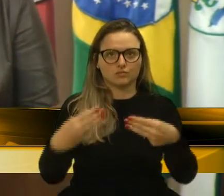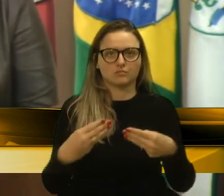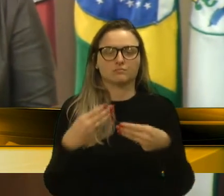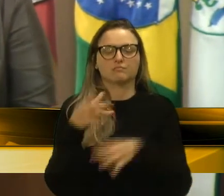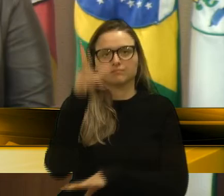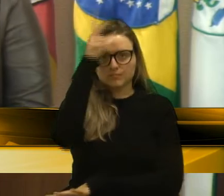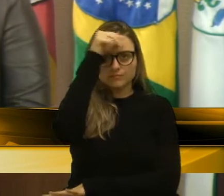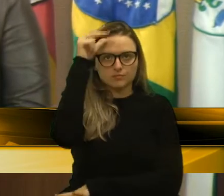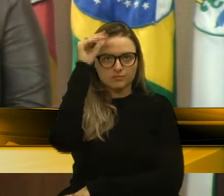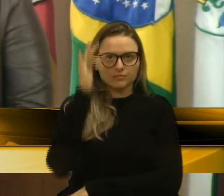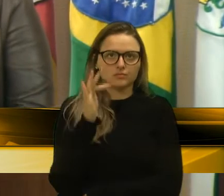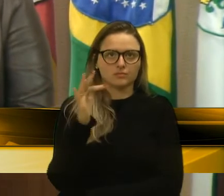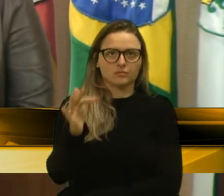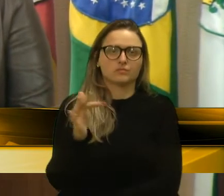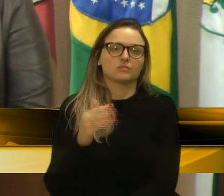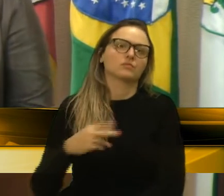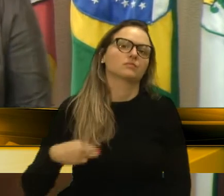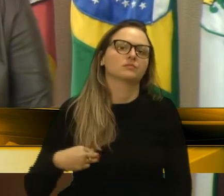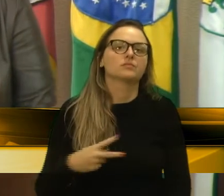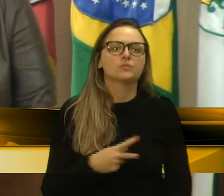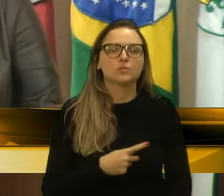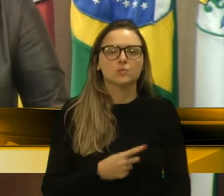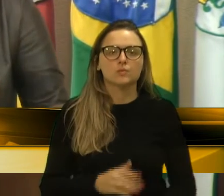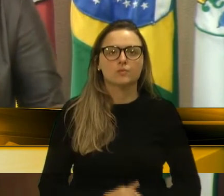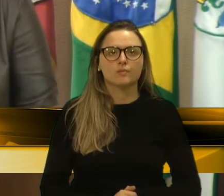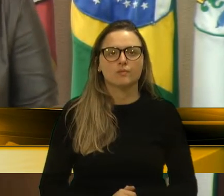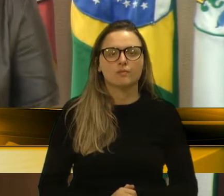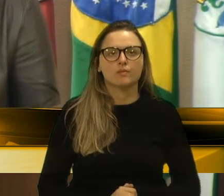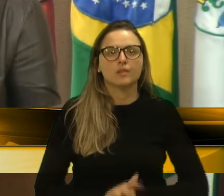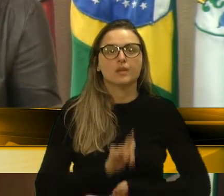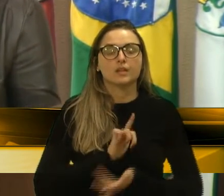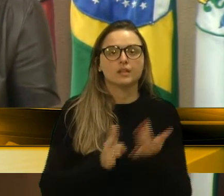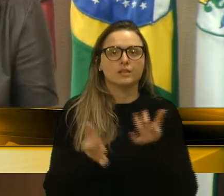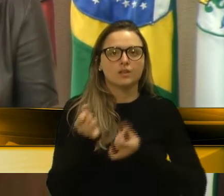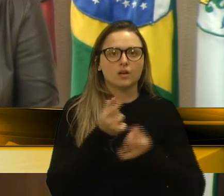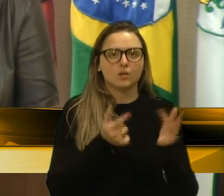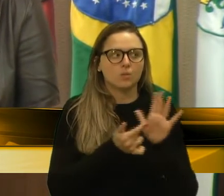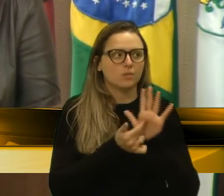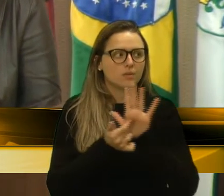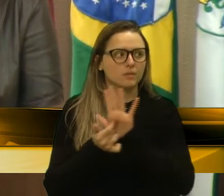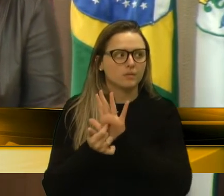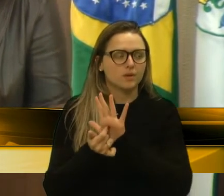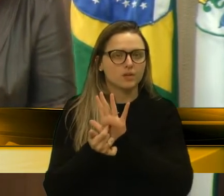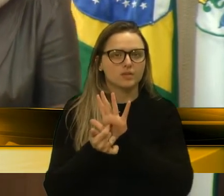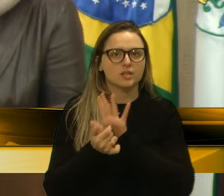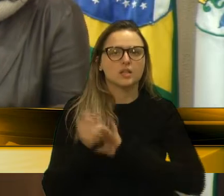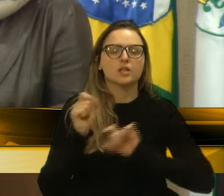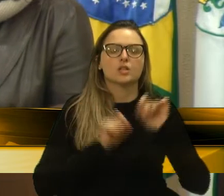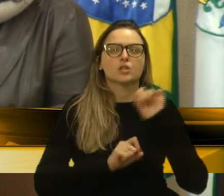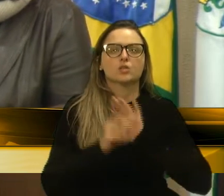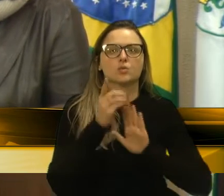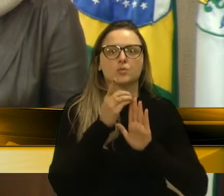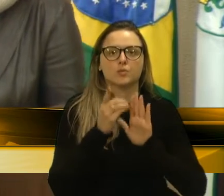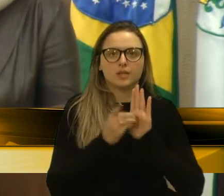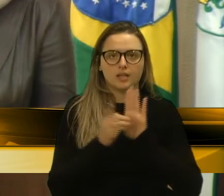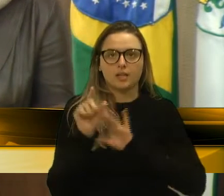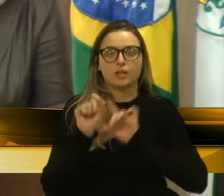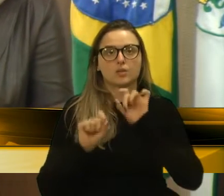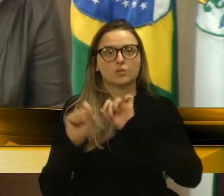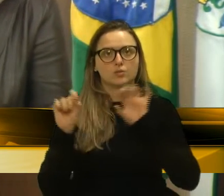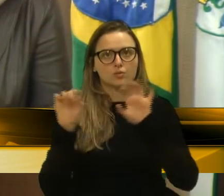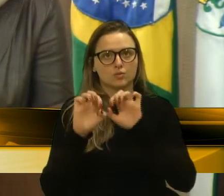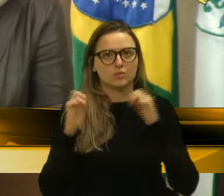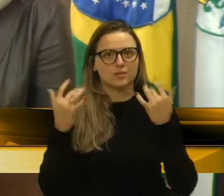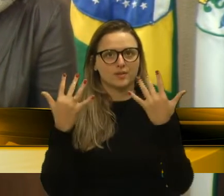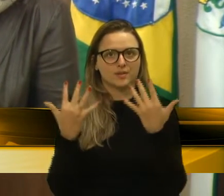Federal, em que houveram alguns apontamentos desse decreto sobre eventos. Em